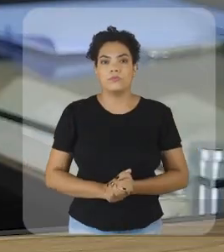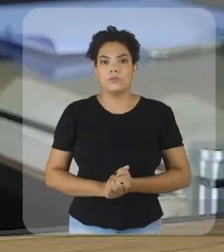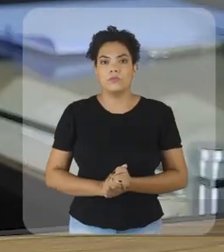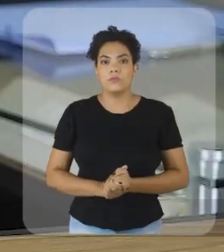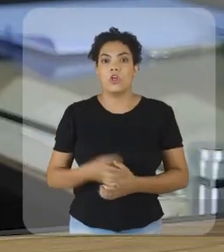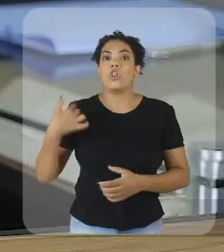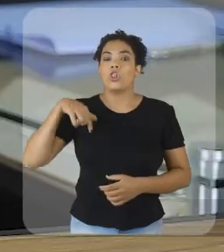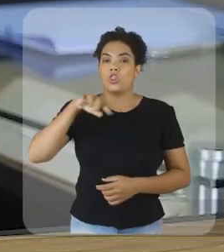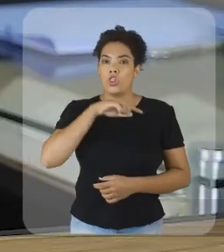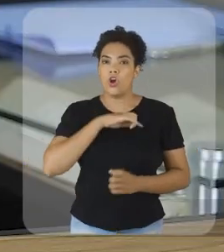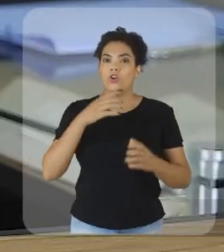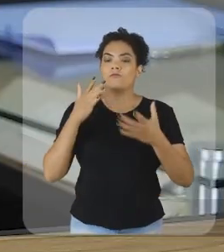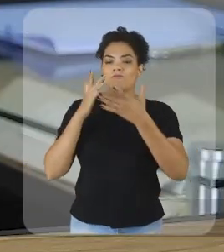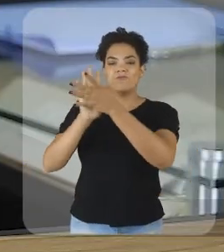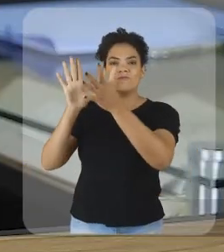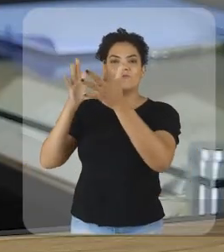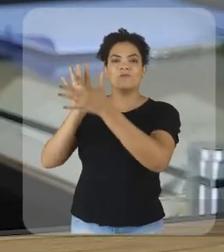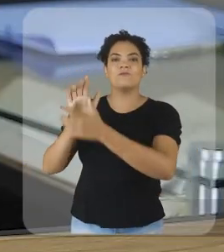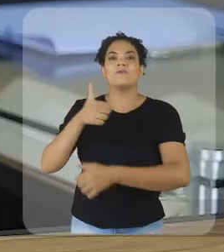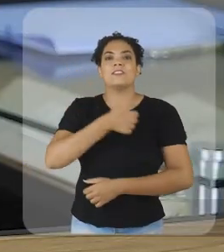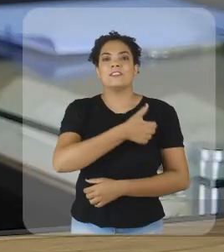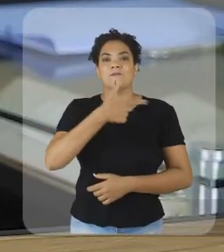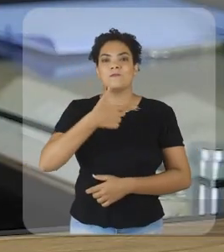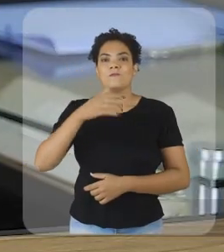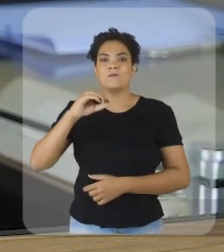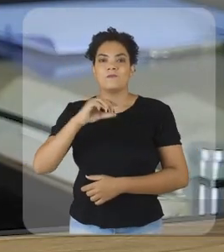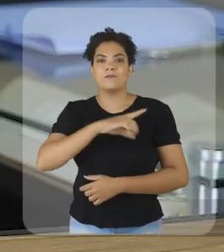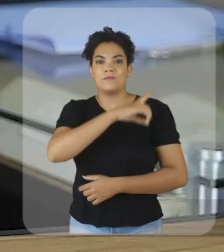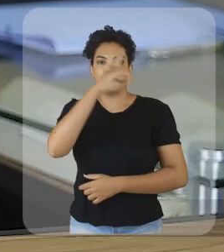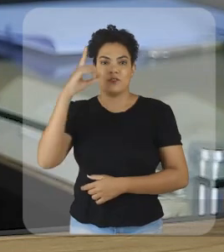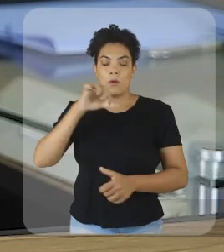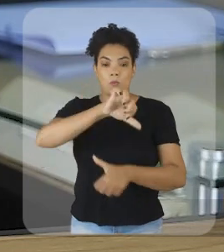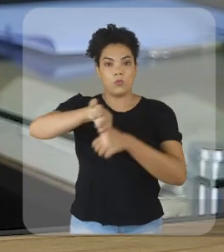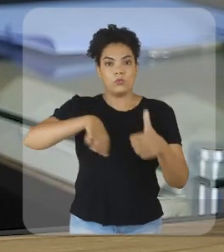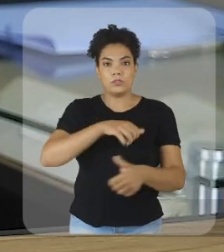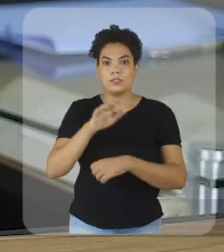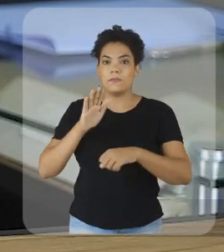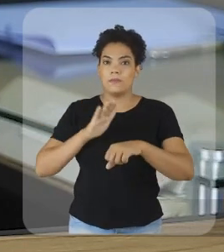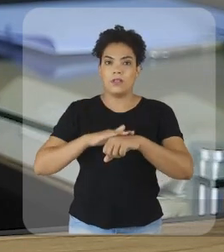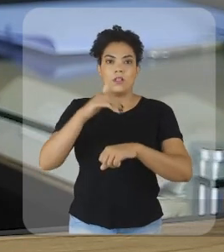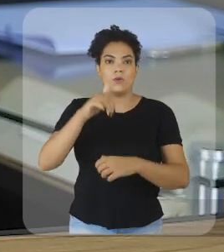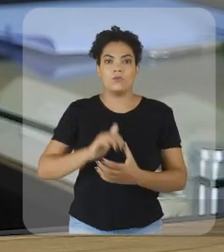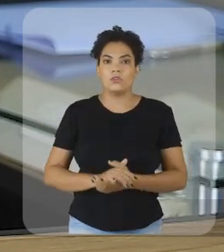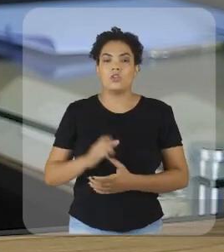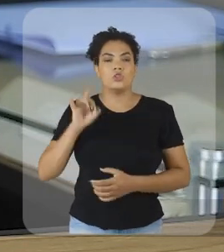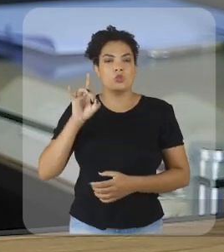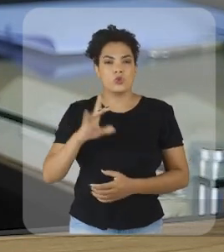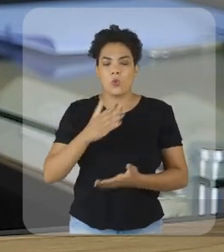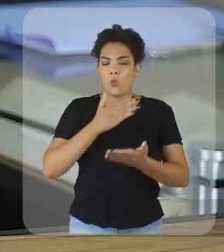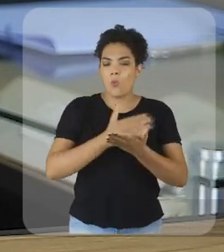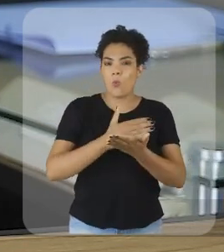Essa é a grande conquista a ser festejada nesses 120 dias de mudança para